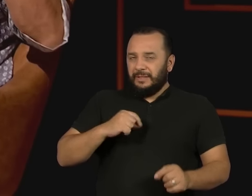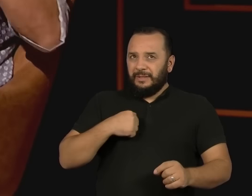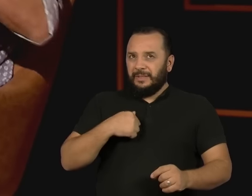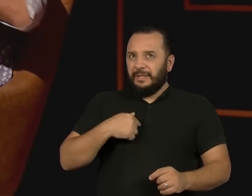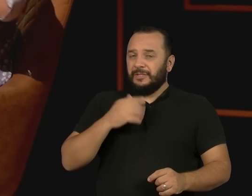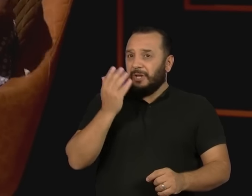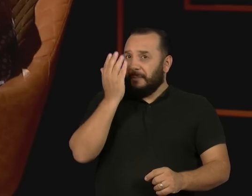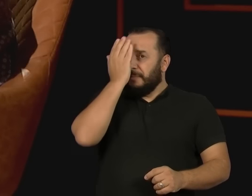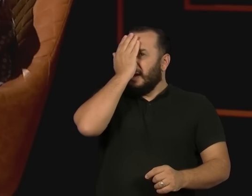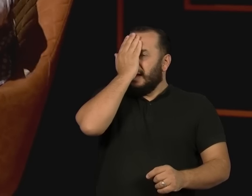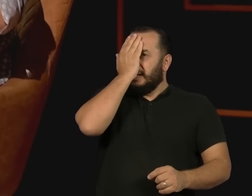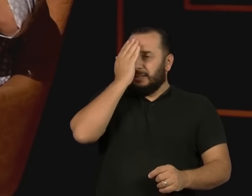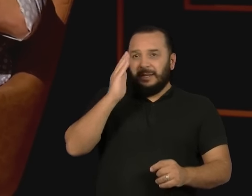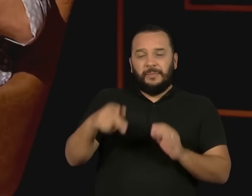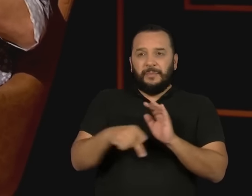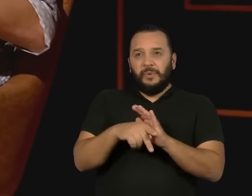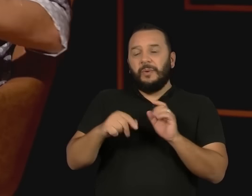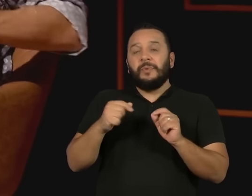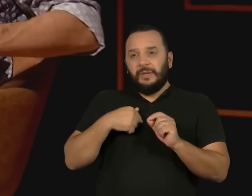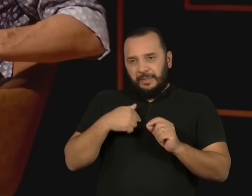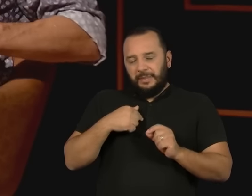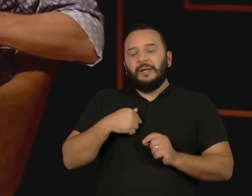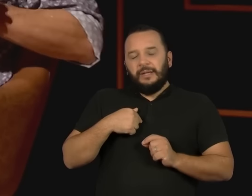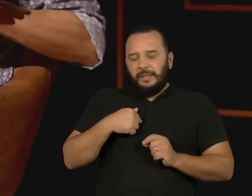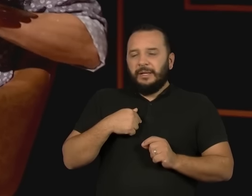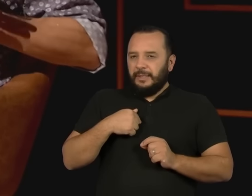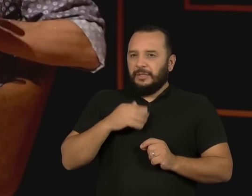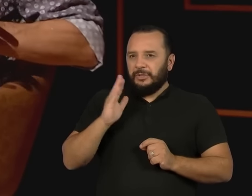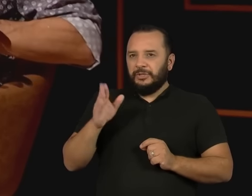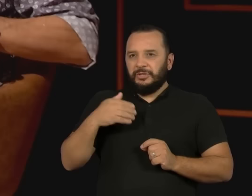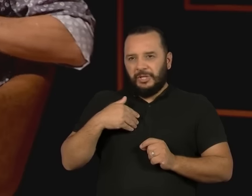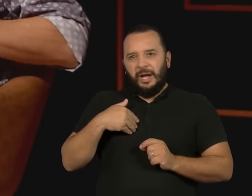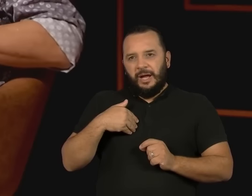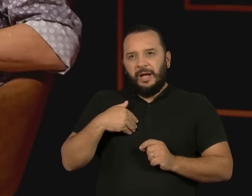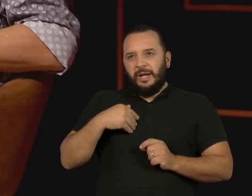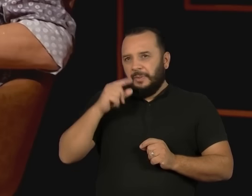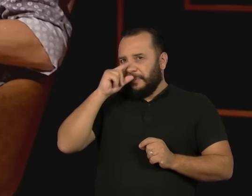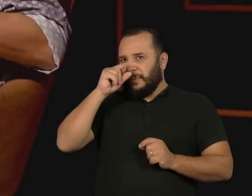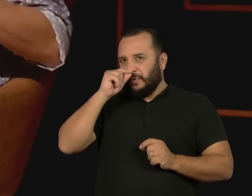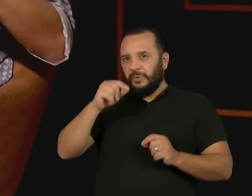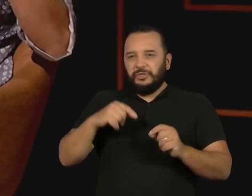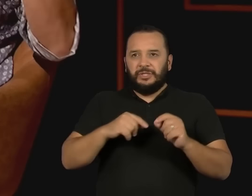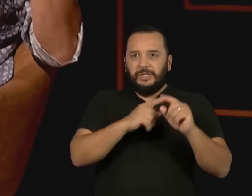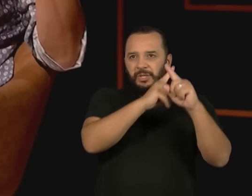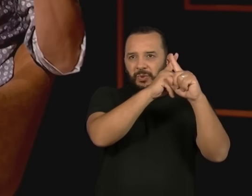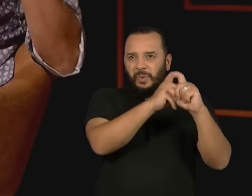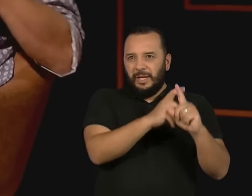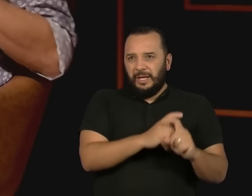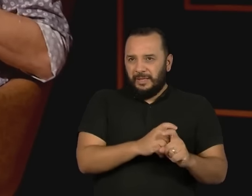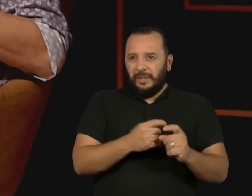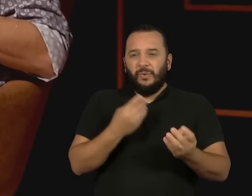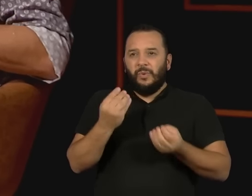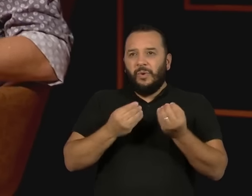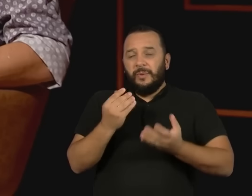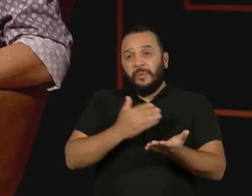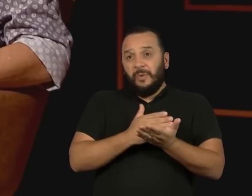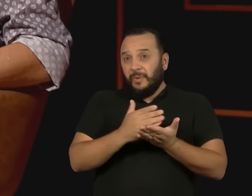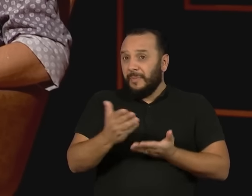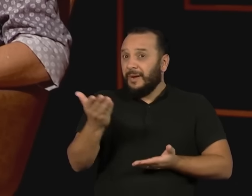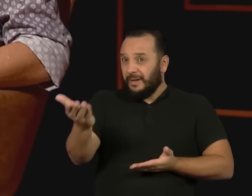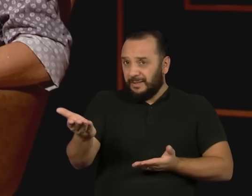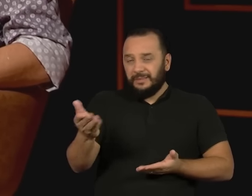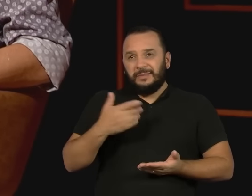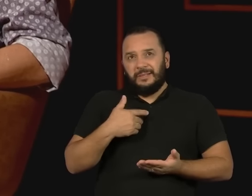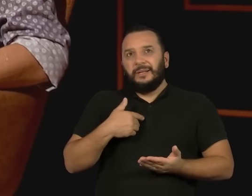Putin, tem a máscara do Hitler. Eles trabalham, imagina, eles contam a história, enfim, da onde começa essa história agora, essa